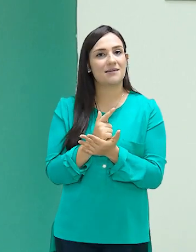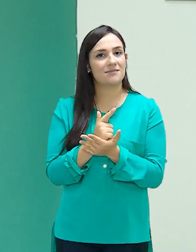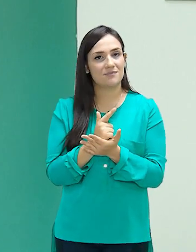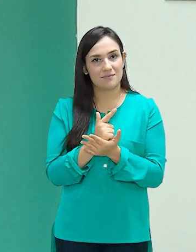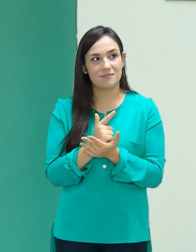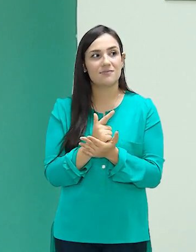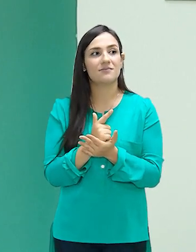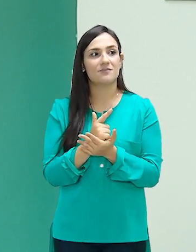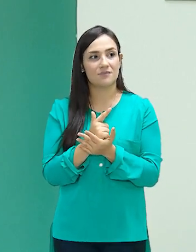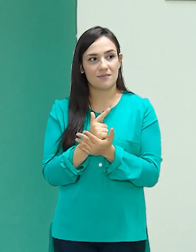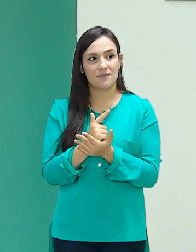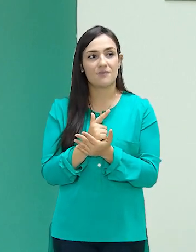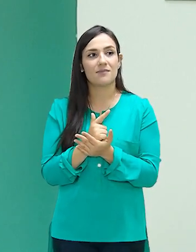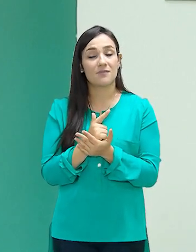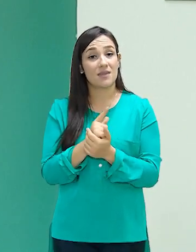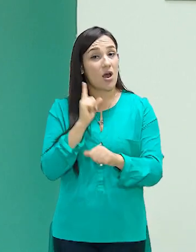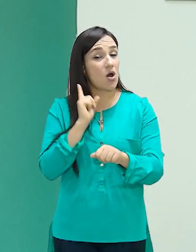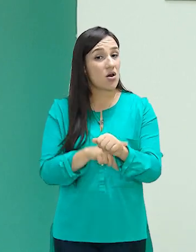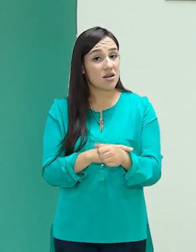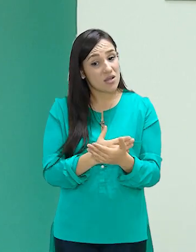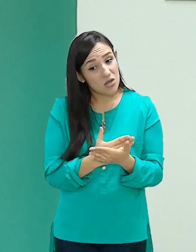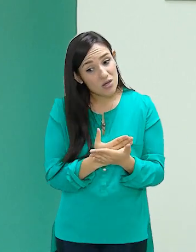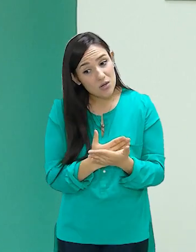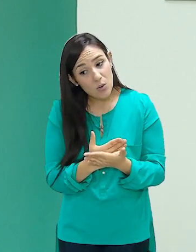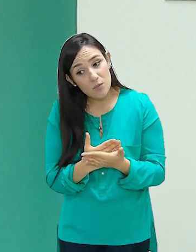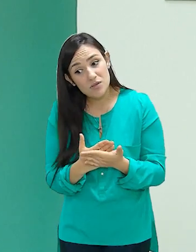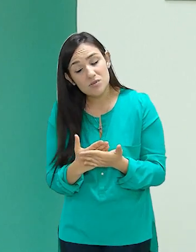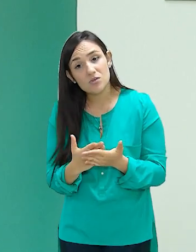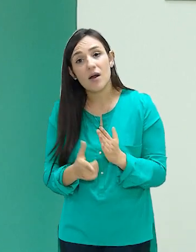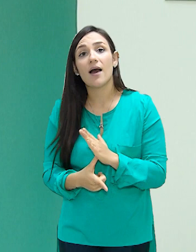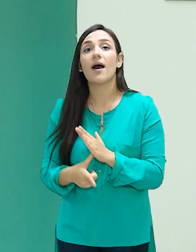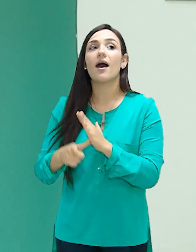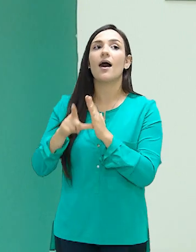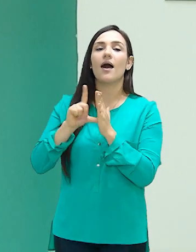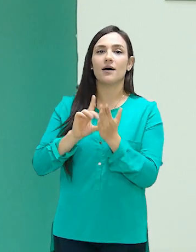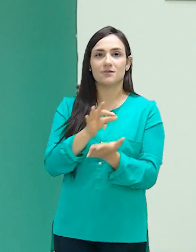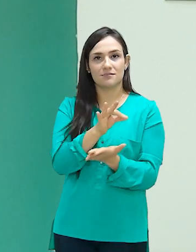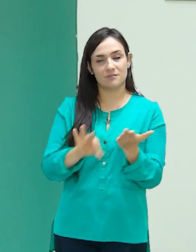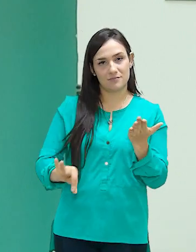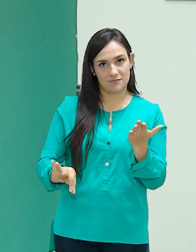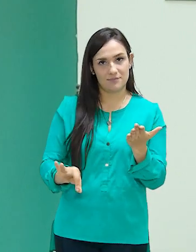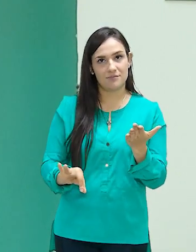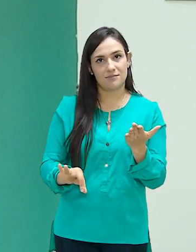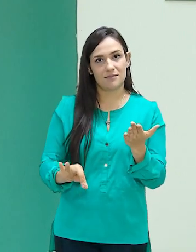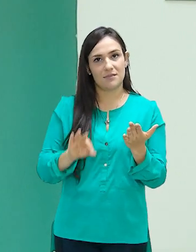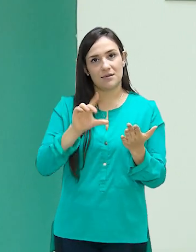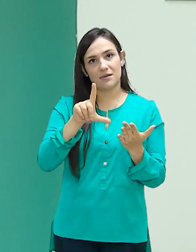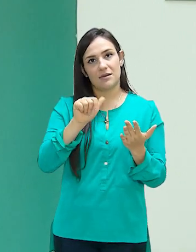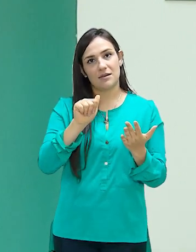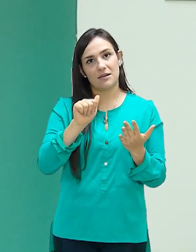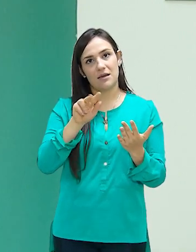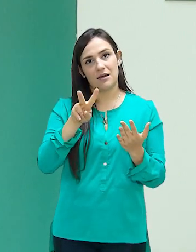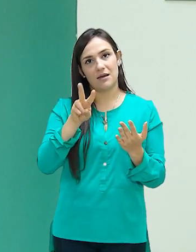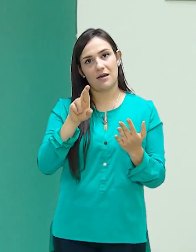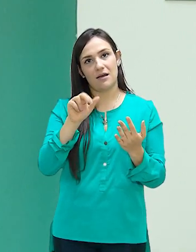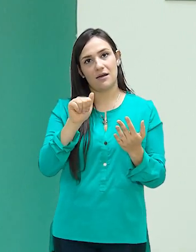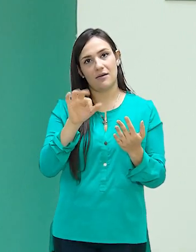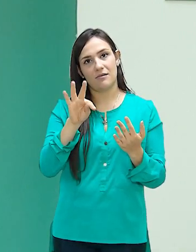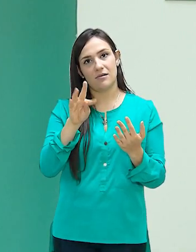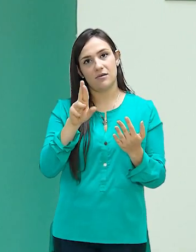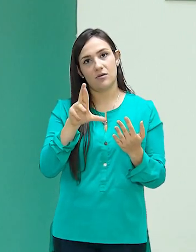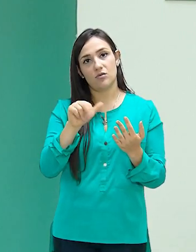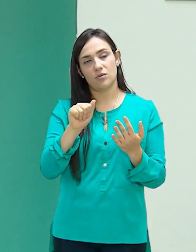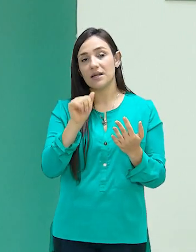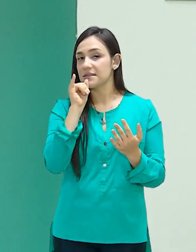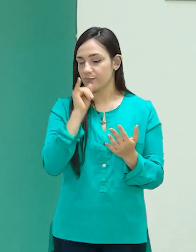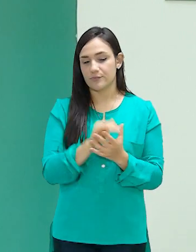pago no início, antes da lavratura da escritura de inventário. Então, muitas vezes acontece